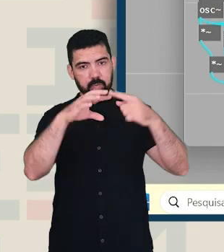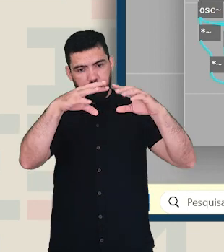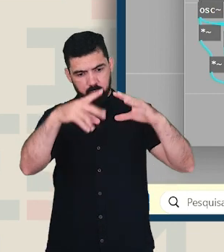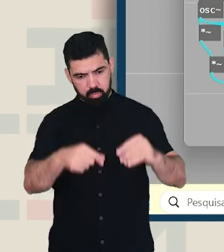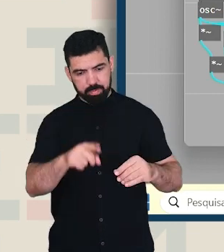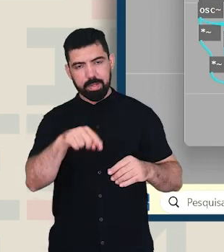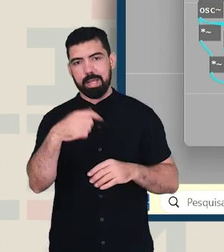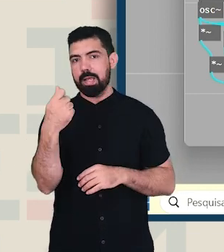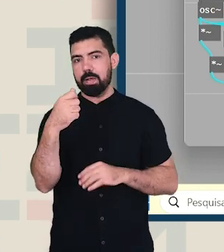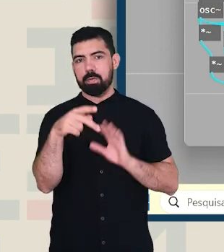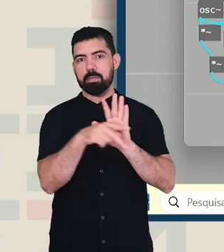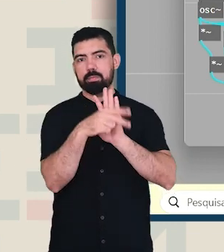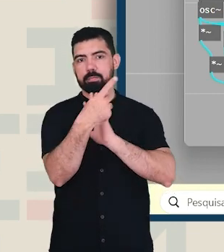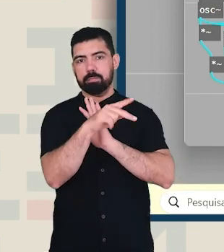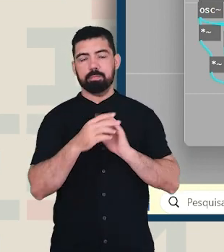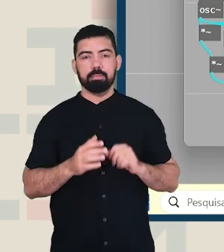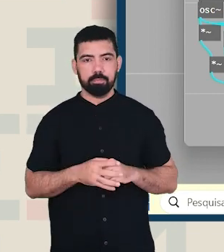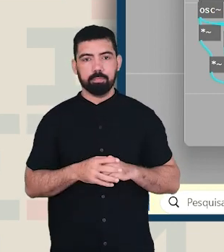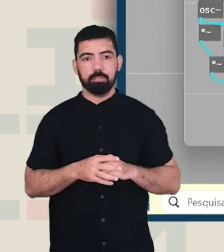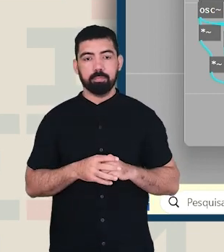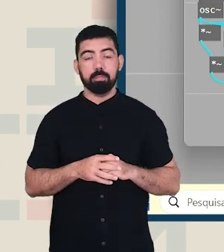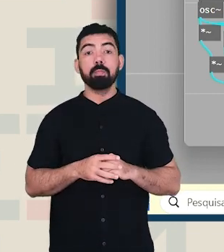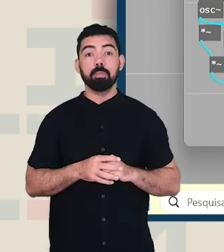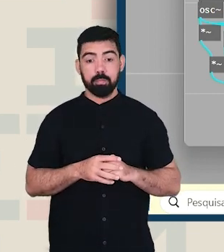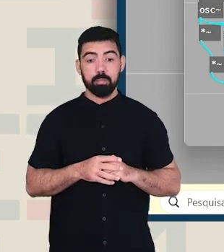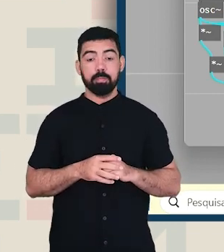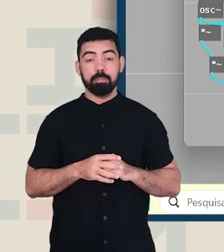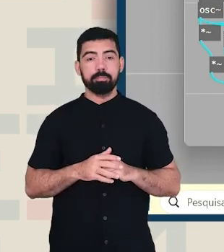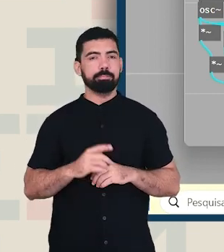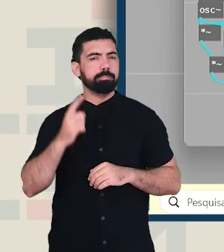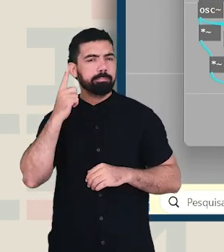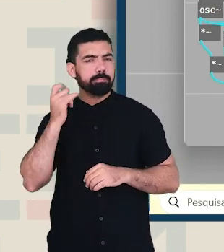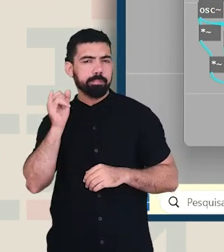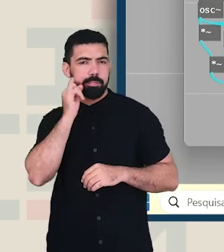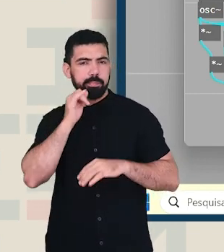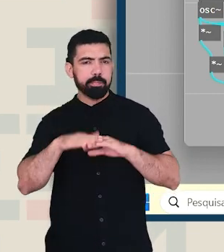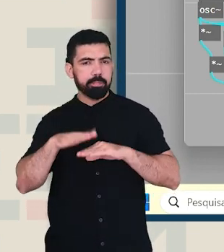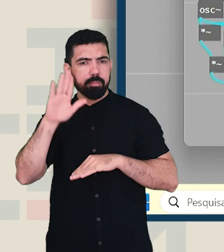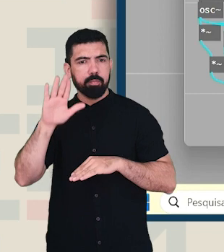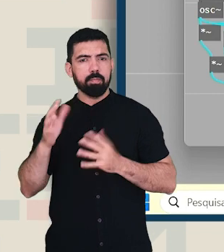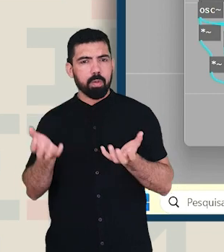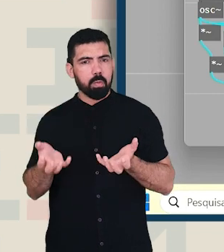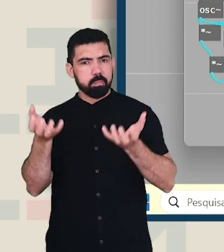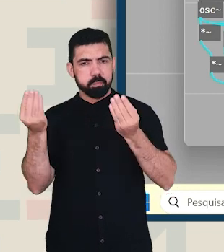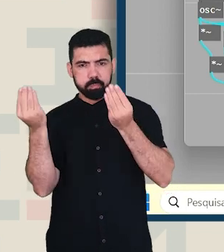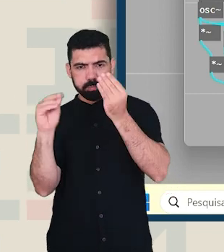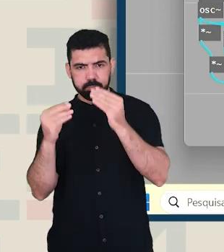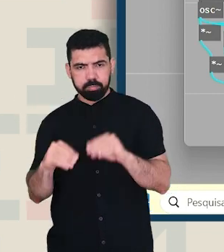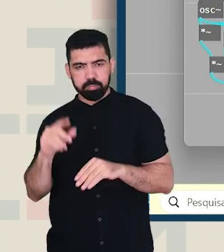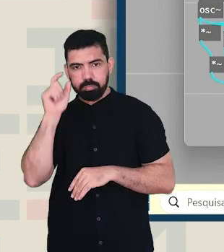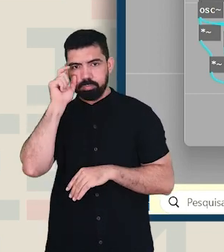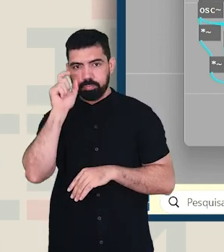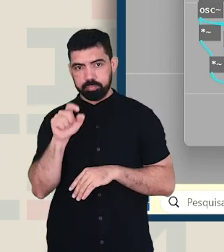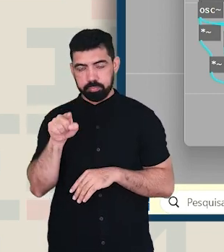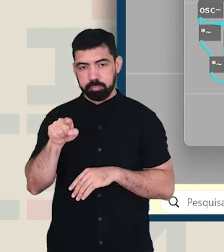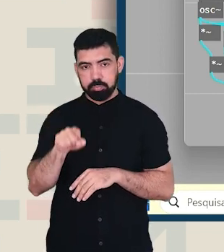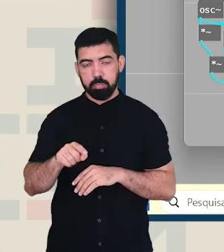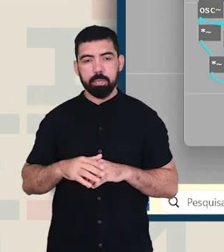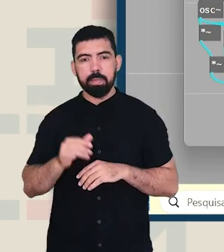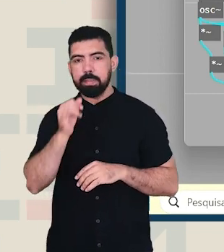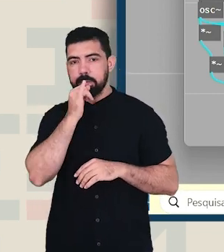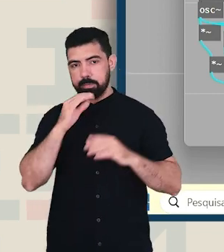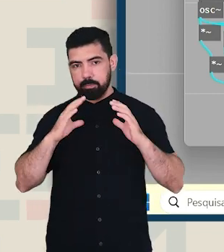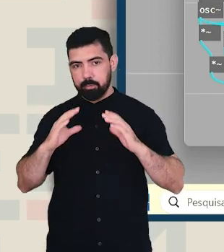é automático. Já com sons talvez um pouquinho mais ricos, mais interessantes, com